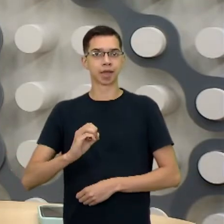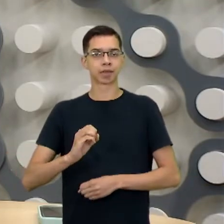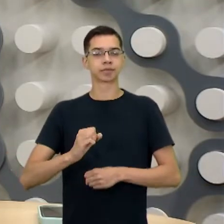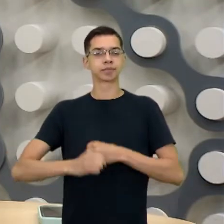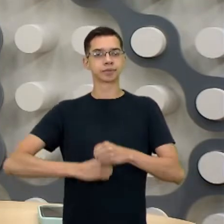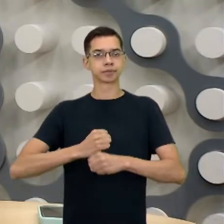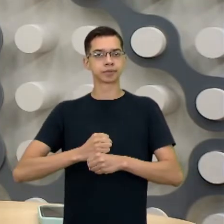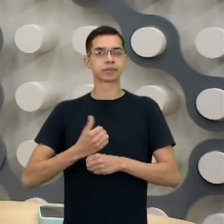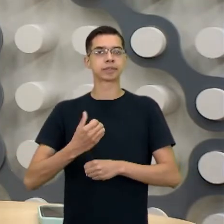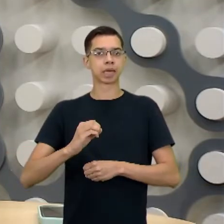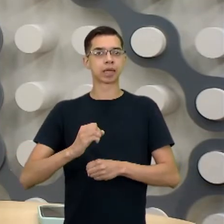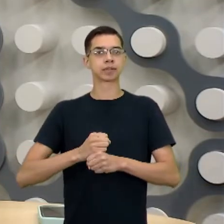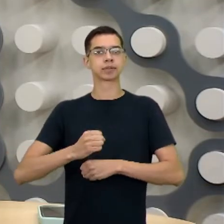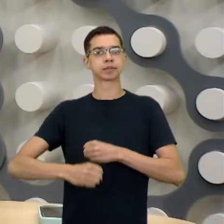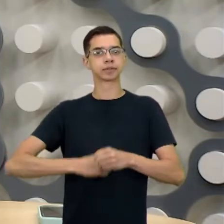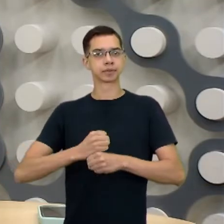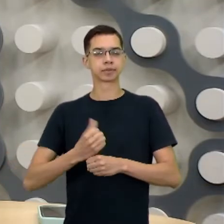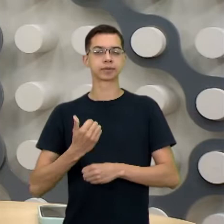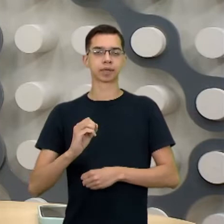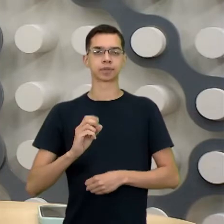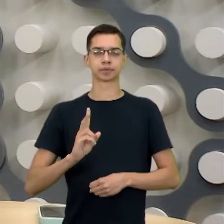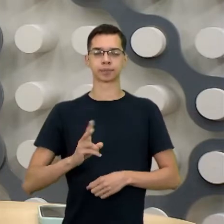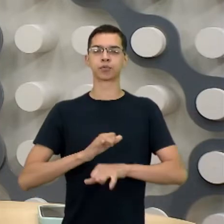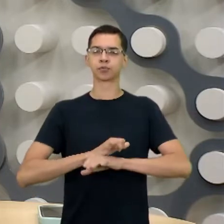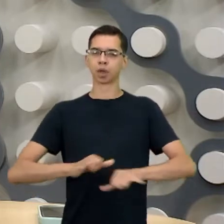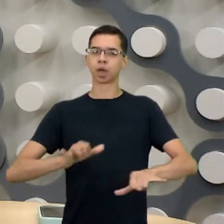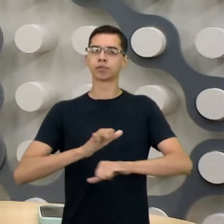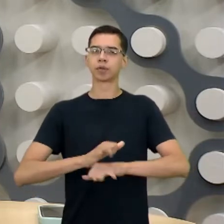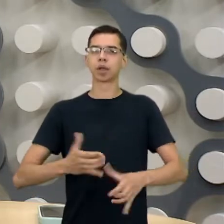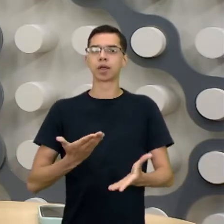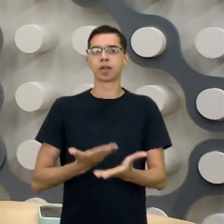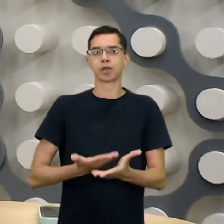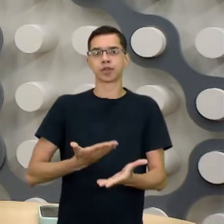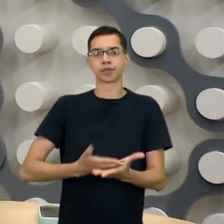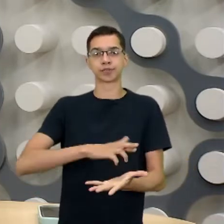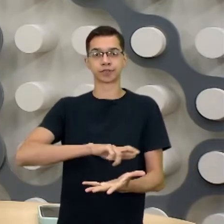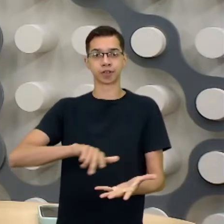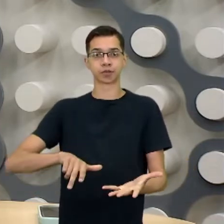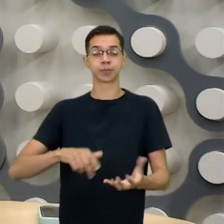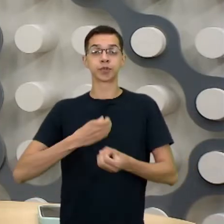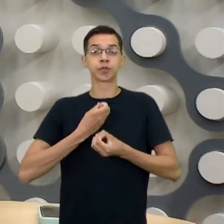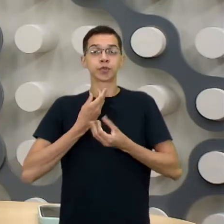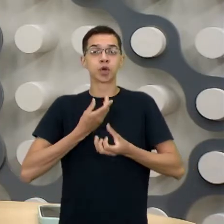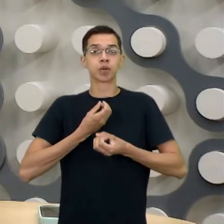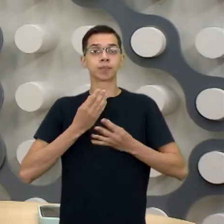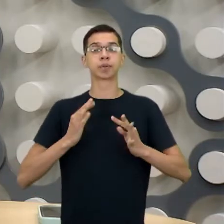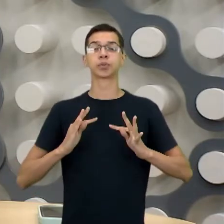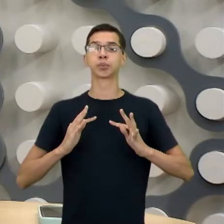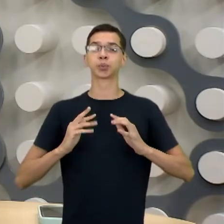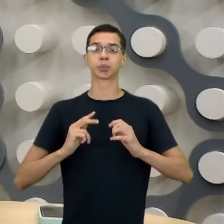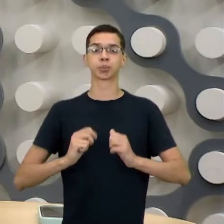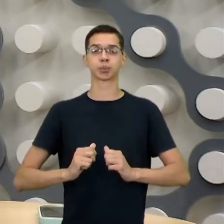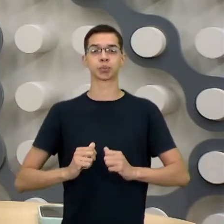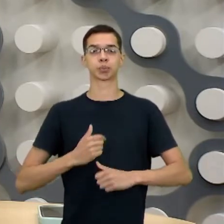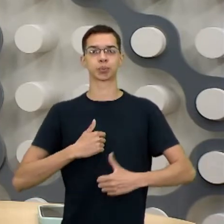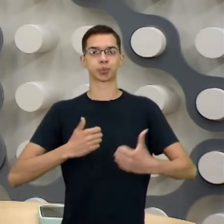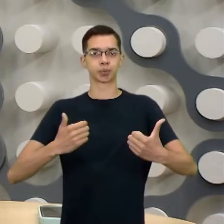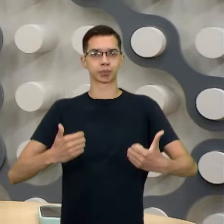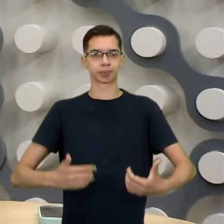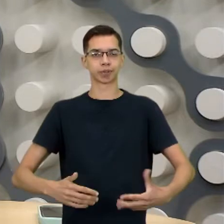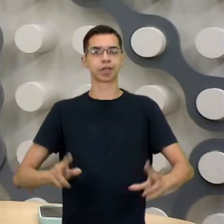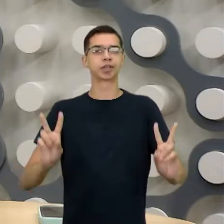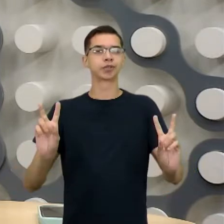está falando aí em várias aulas para vocês, e dá praticamente todas as informações, né, no aspecto social